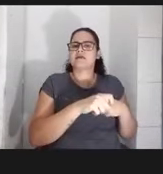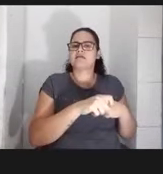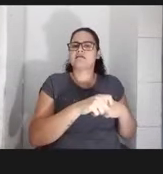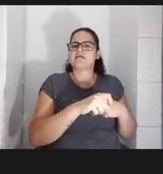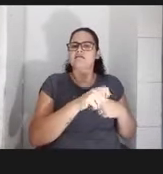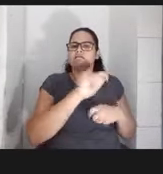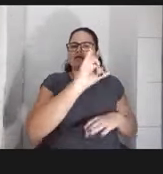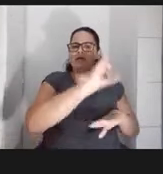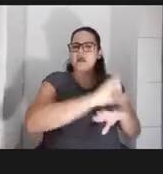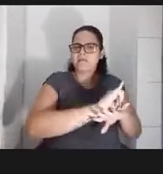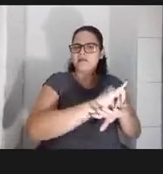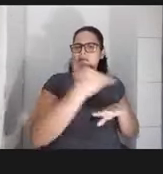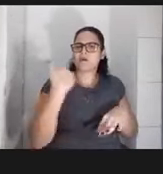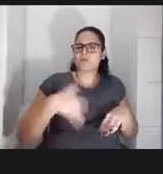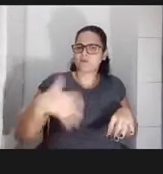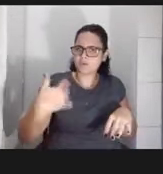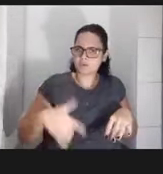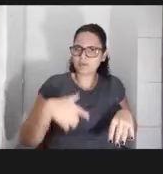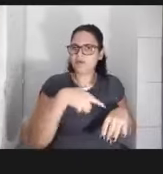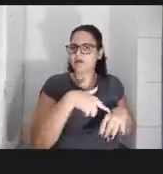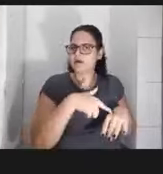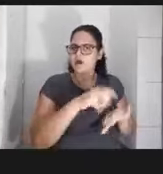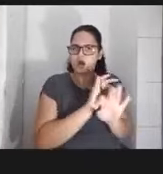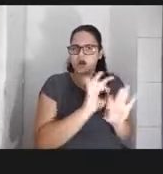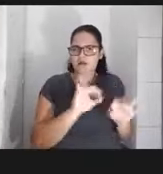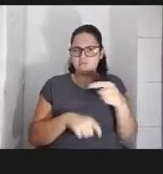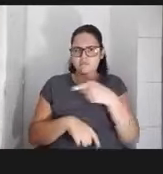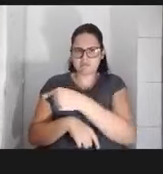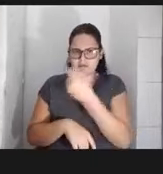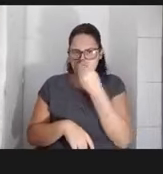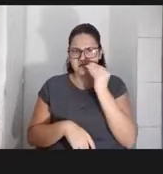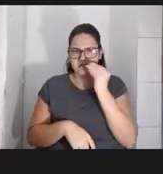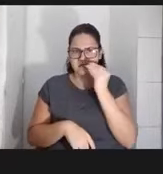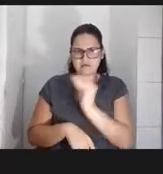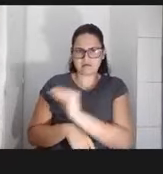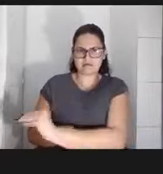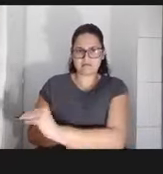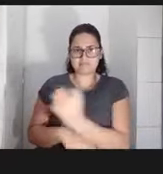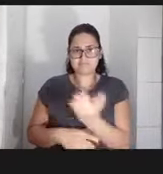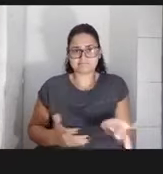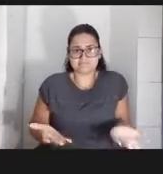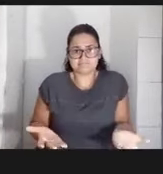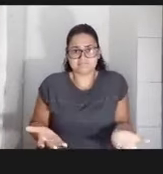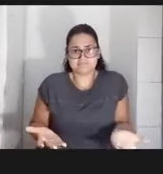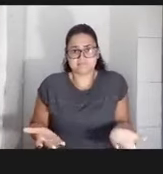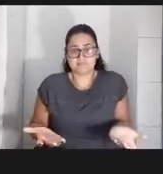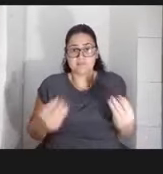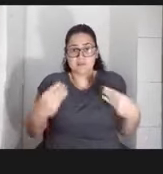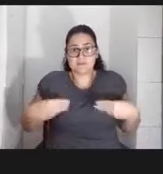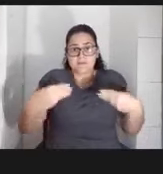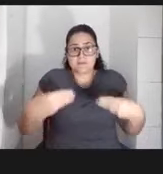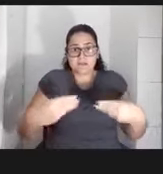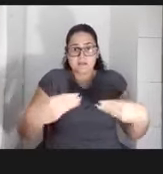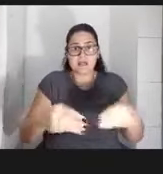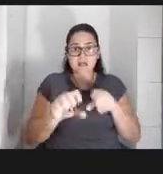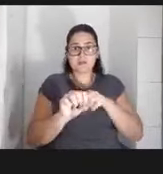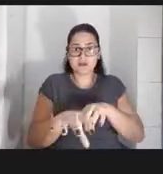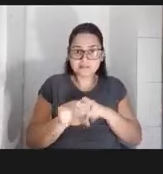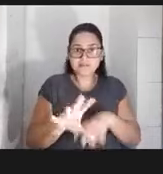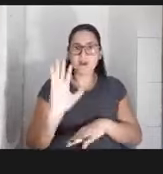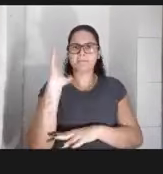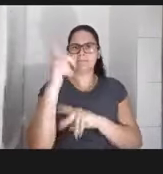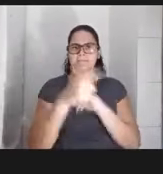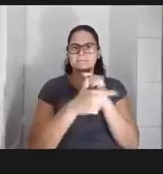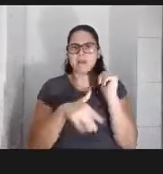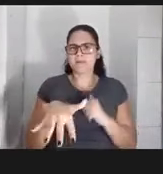todo que toque a vida, e vamos que vamos. E o Ministério da Educação, Meio Ambiente, não ter ministério